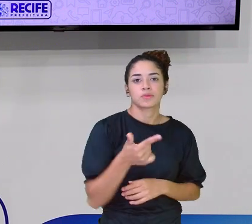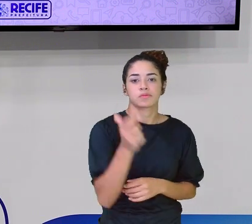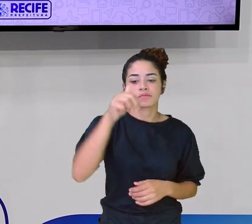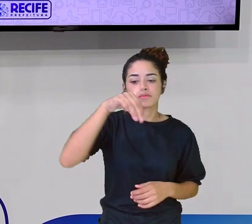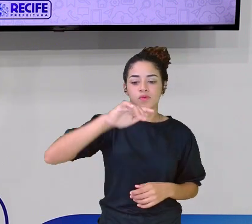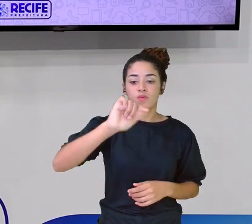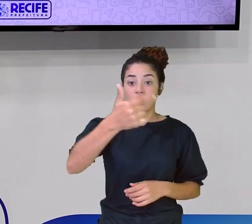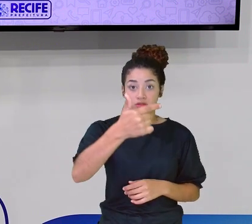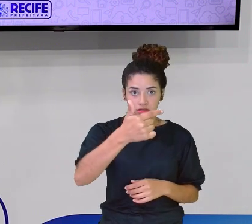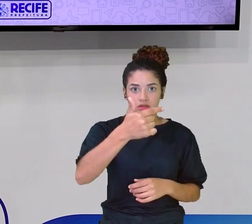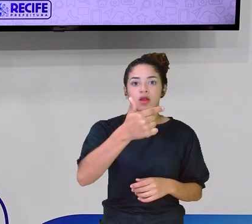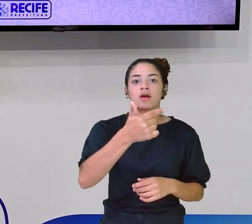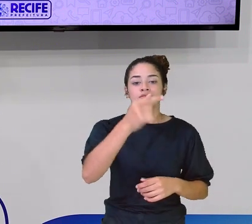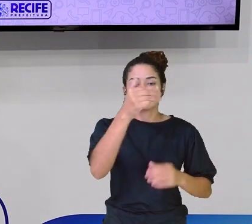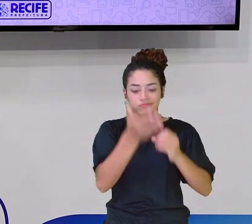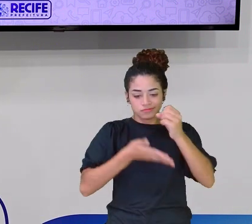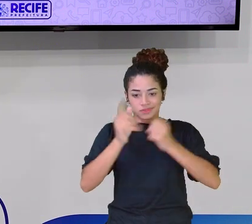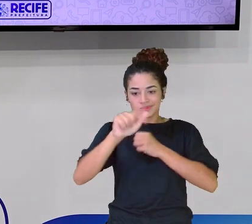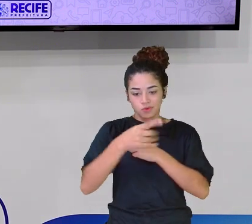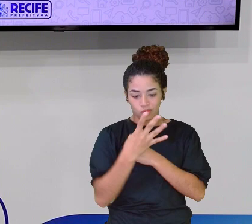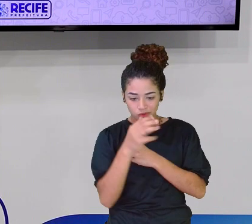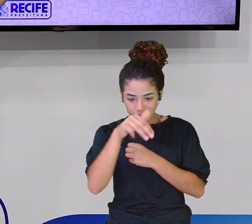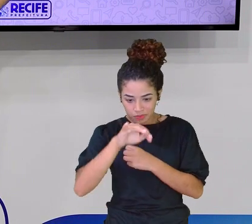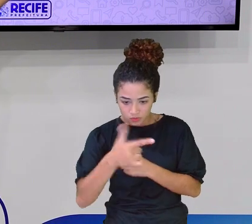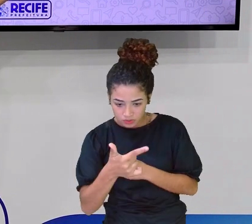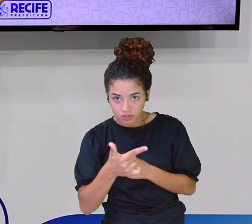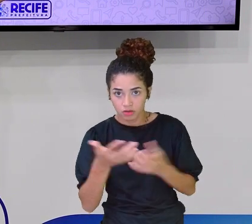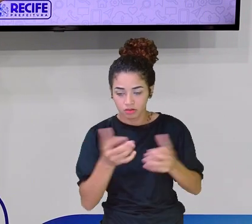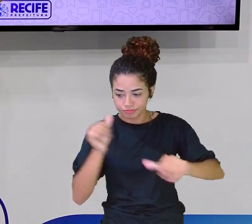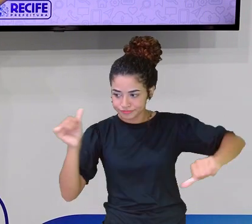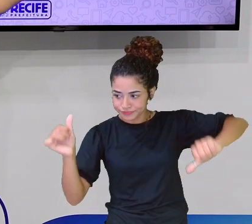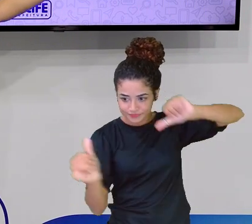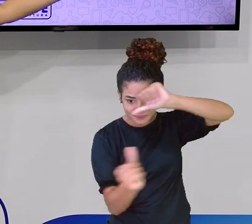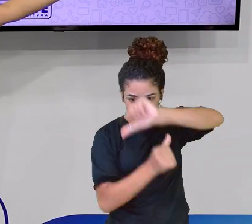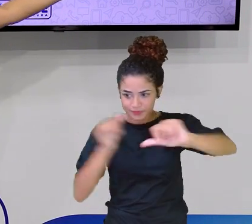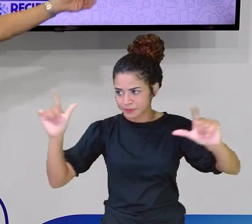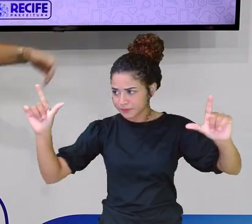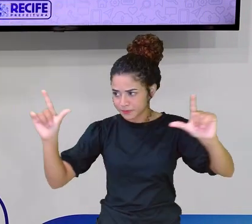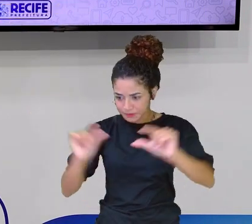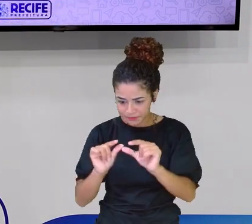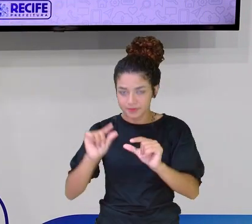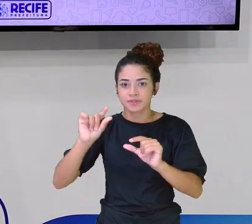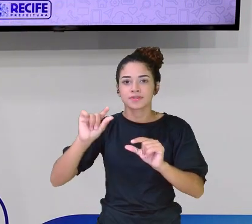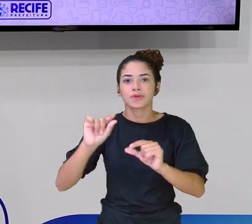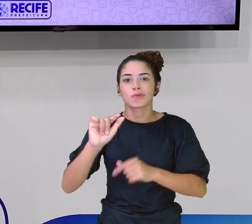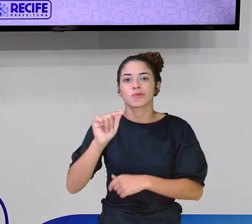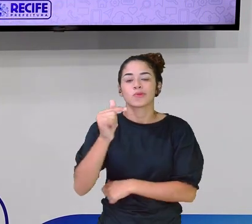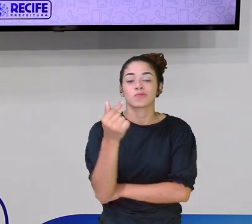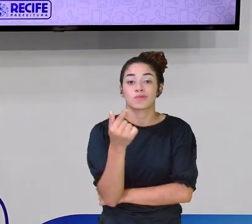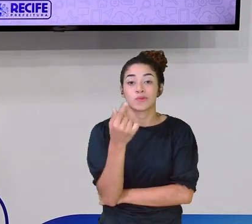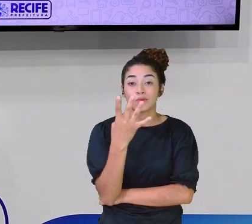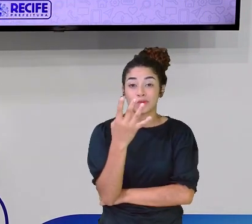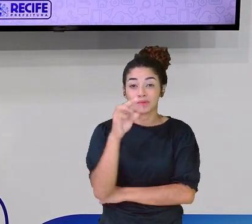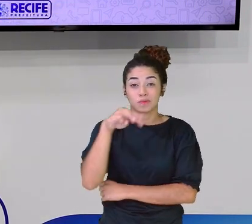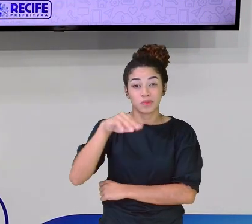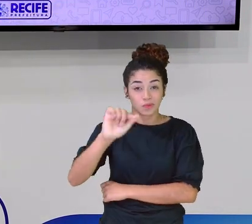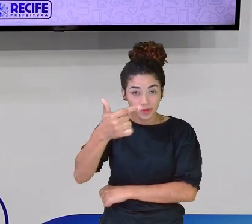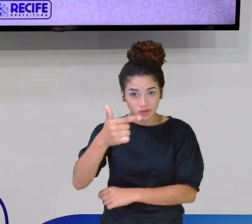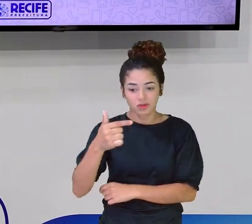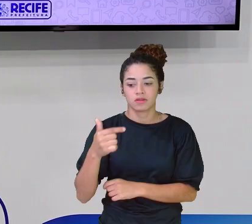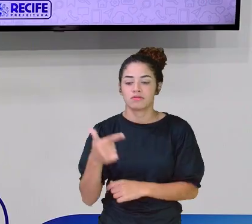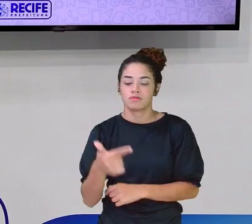de altura e 4 metros de base, agora reduzida ela tem 1 metro quadrado por 2 metros quadrados de